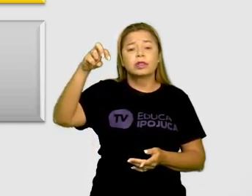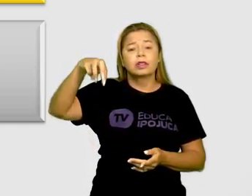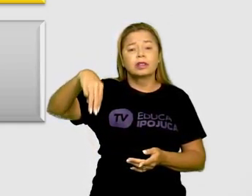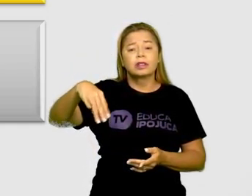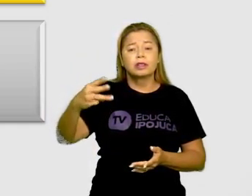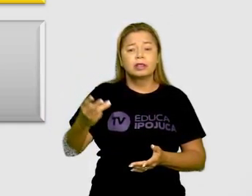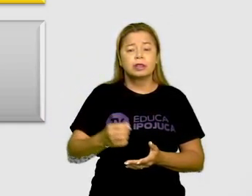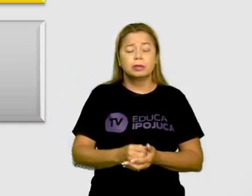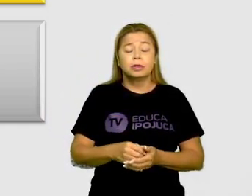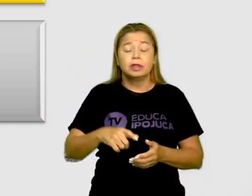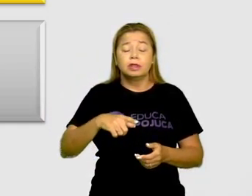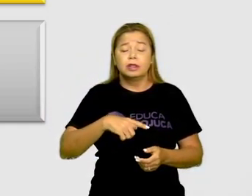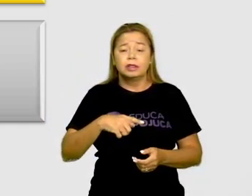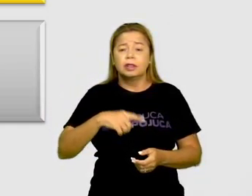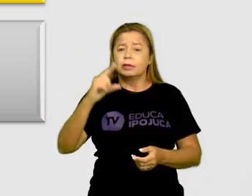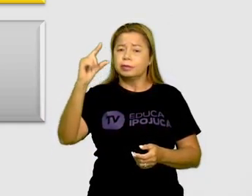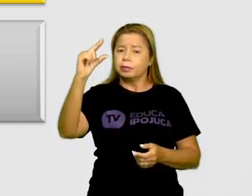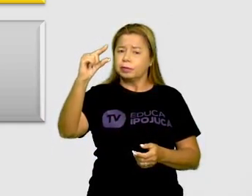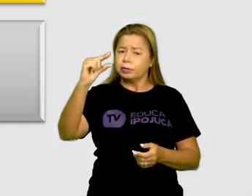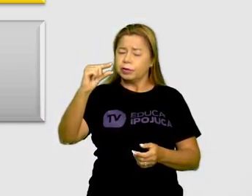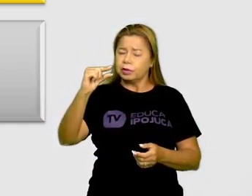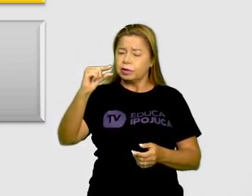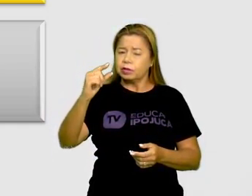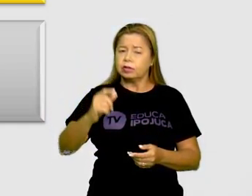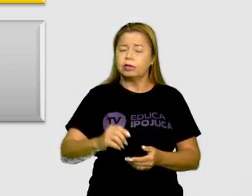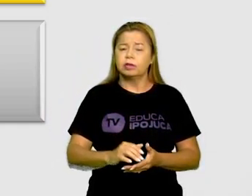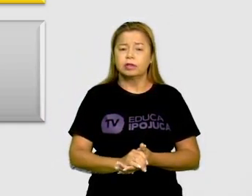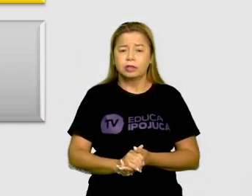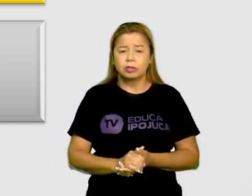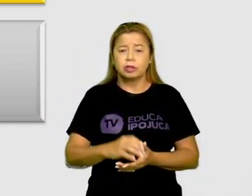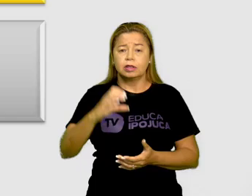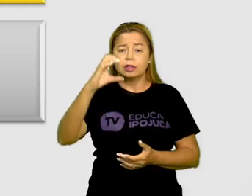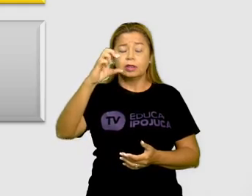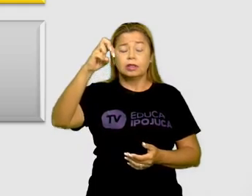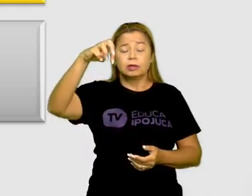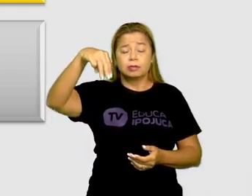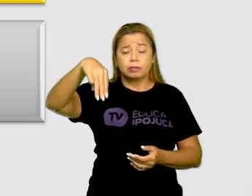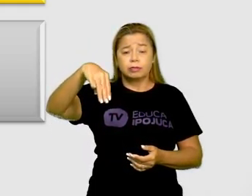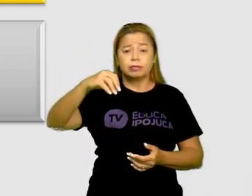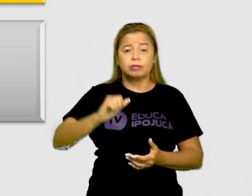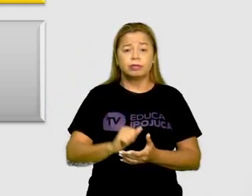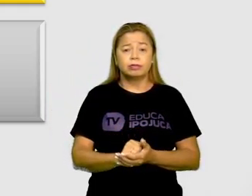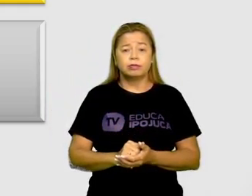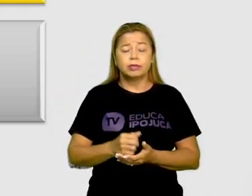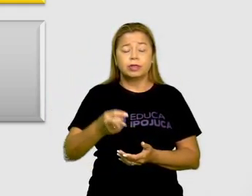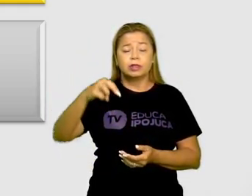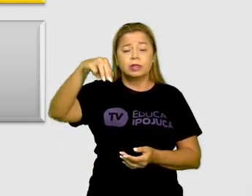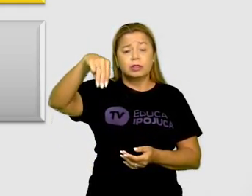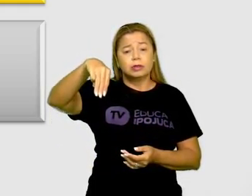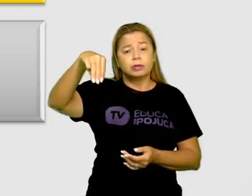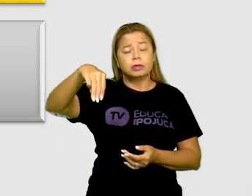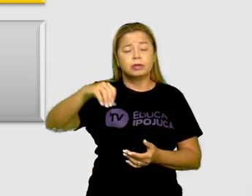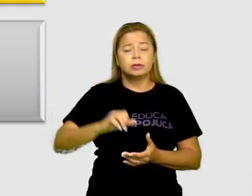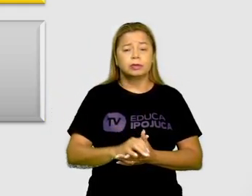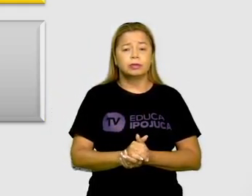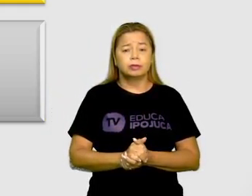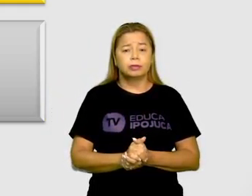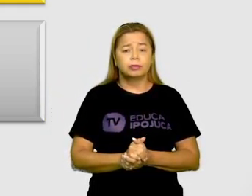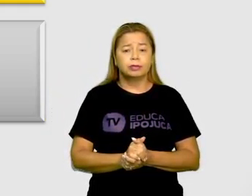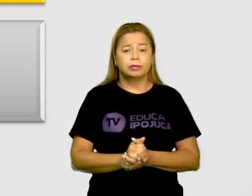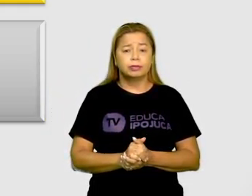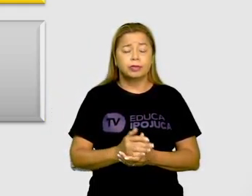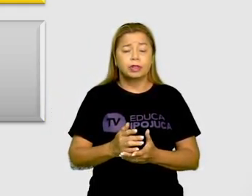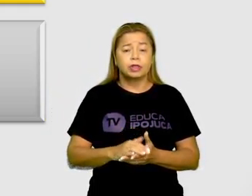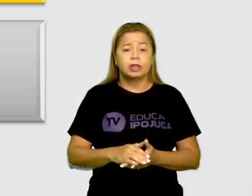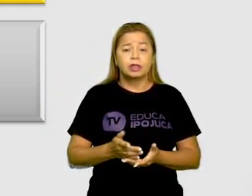menores do que o metro que a gente utiliza bastante no dia a dia, que são os centímetros e os milímetros. Do